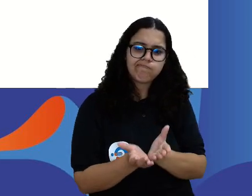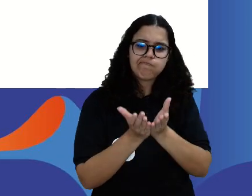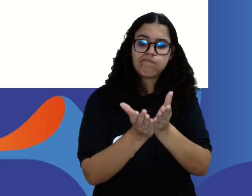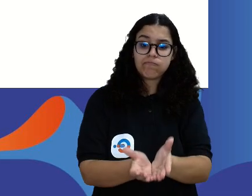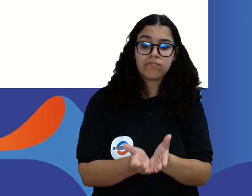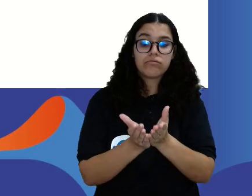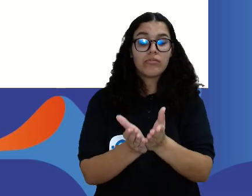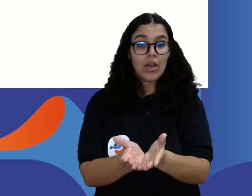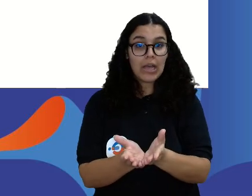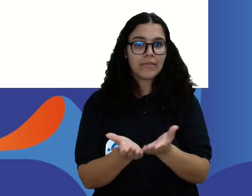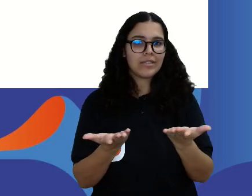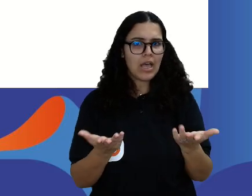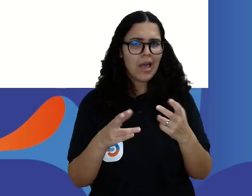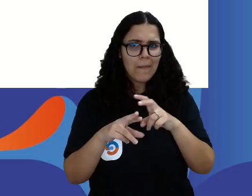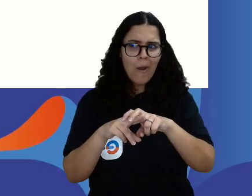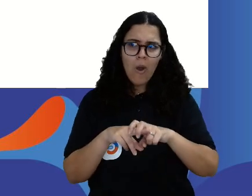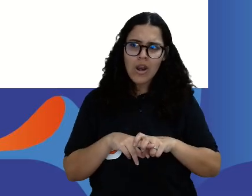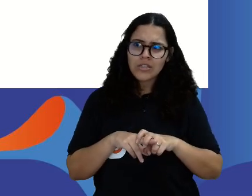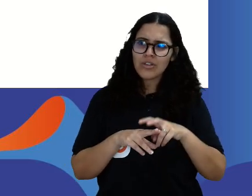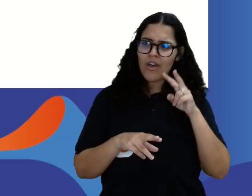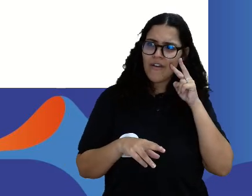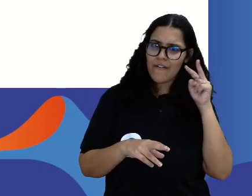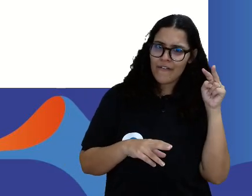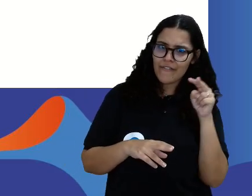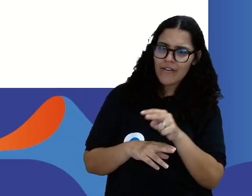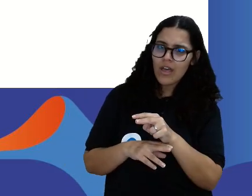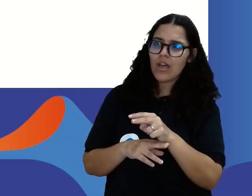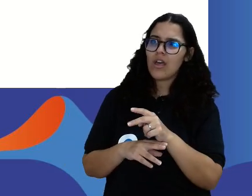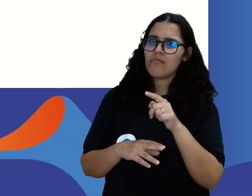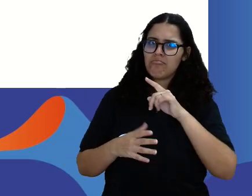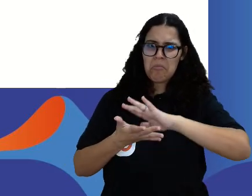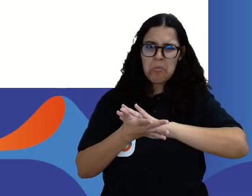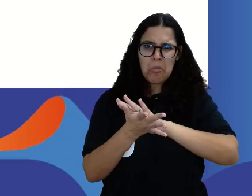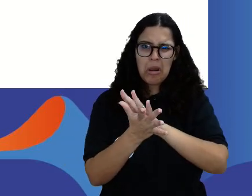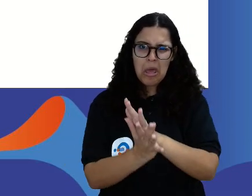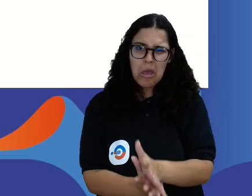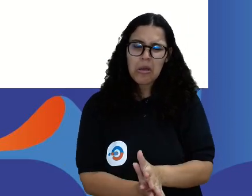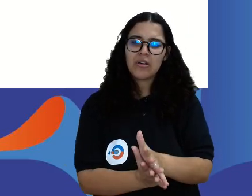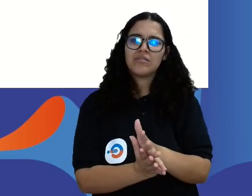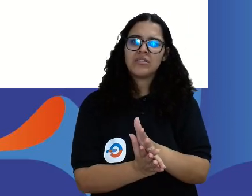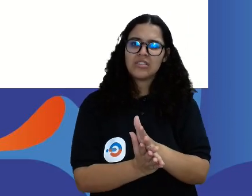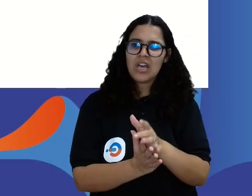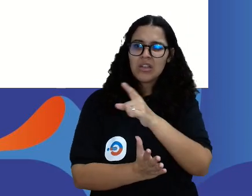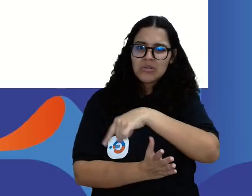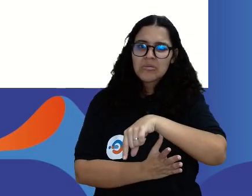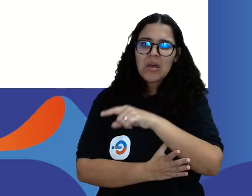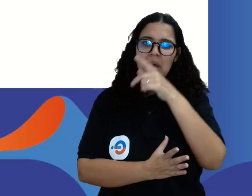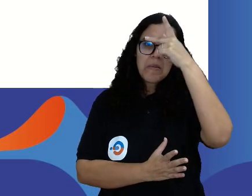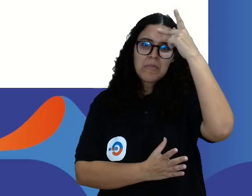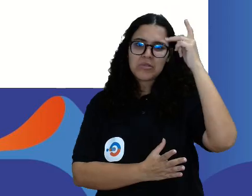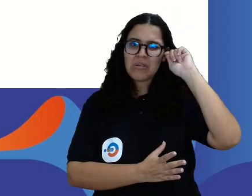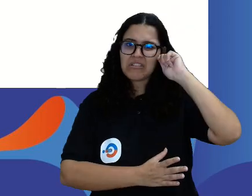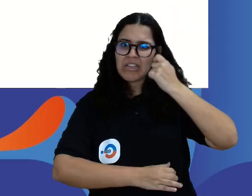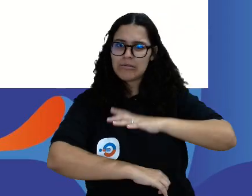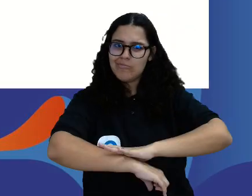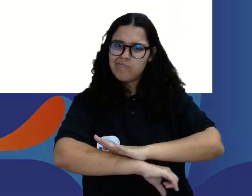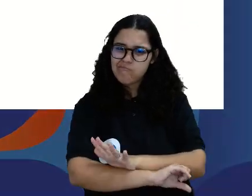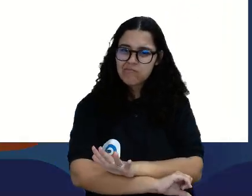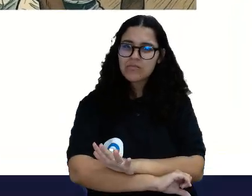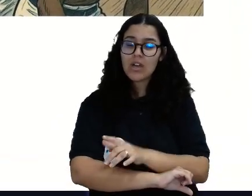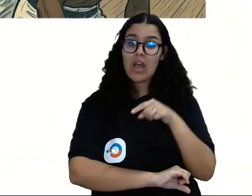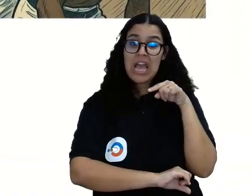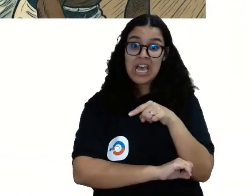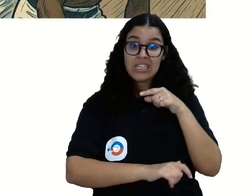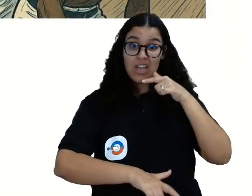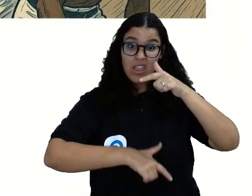que, devido à questão do preconceito que existia para com a população negra, a jornada de trabalho desses